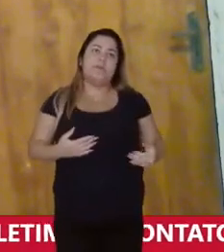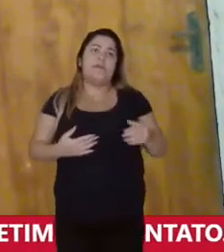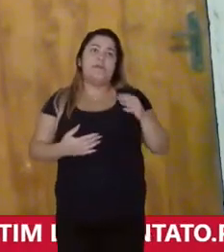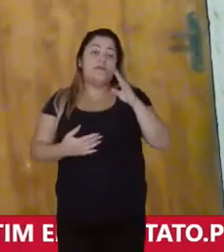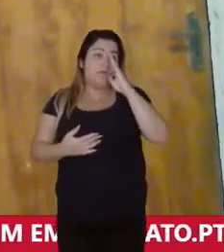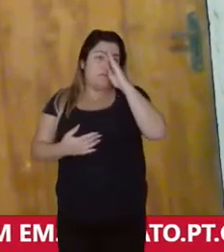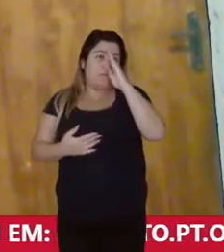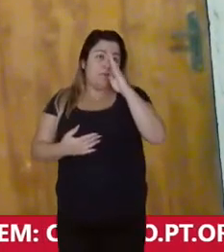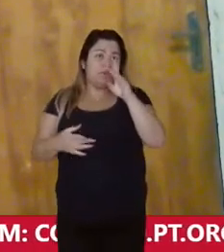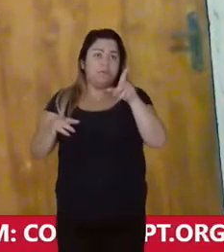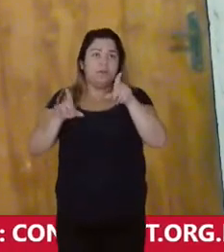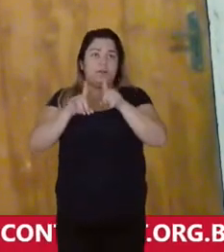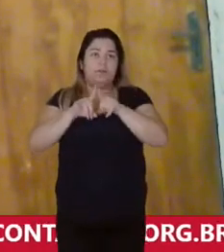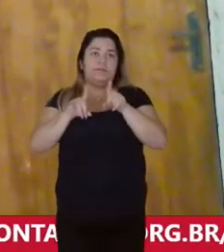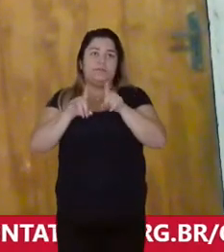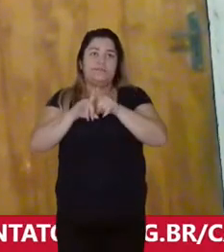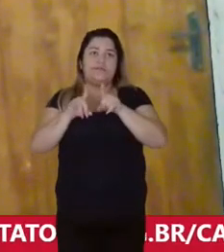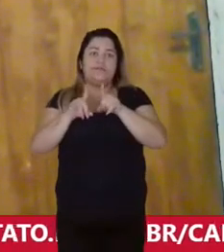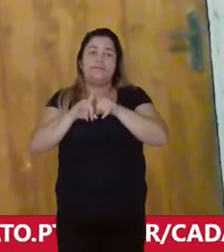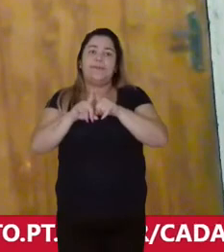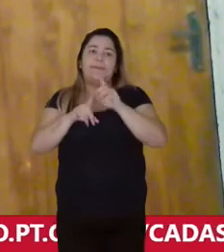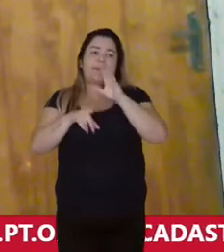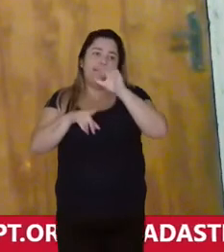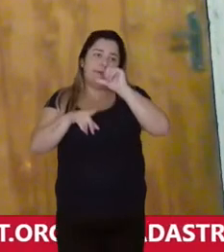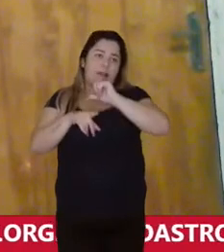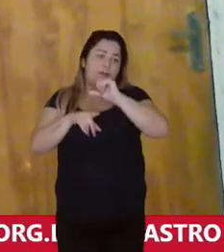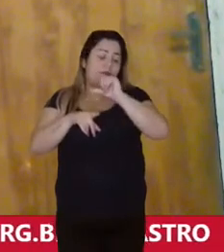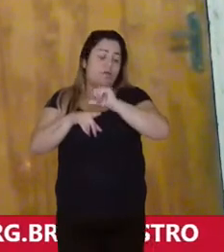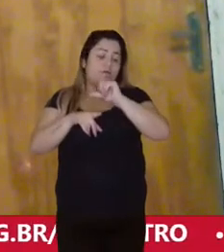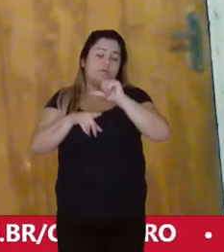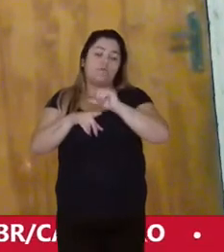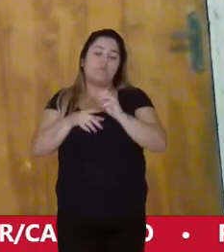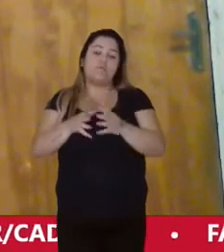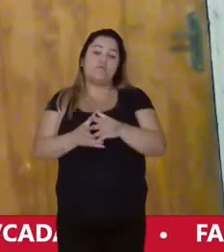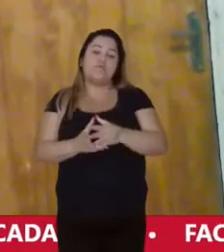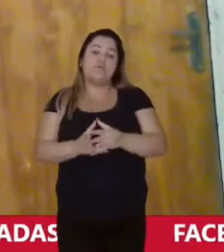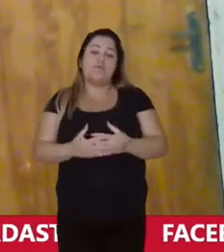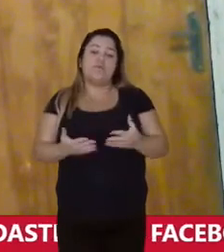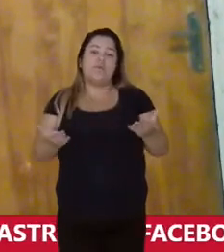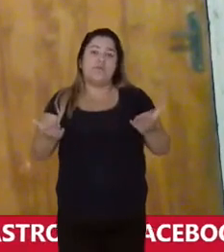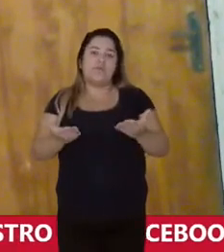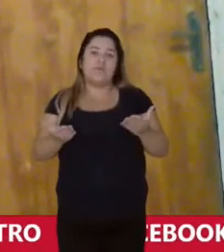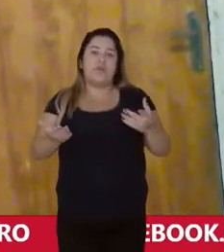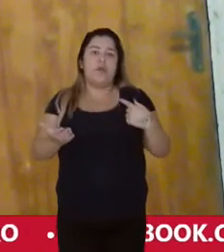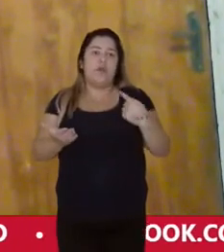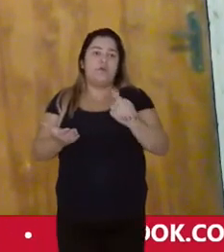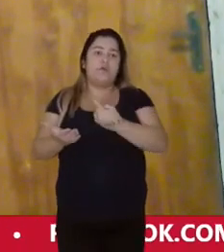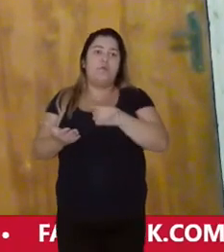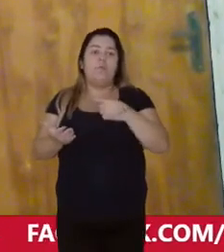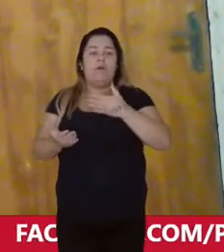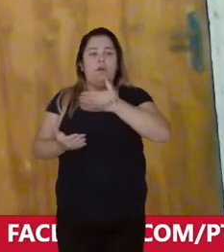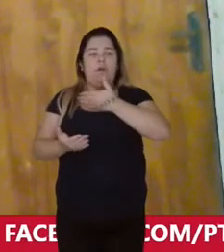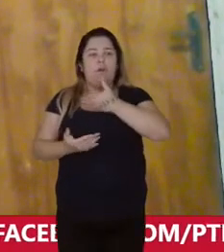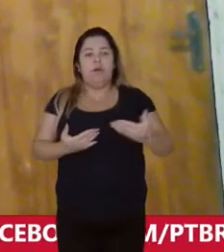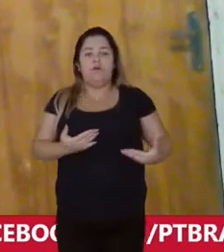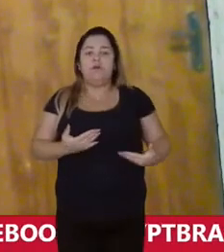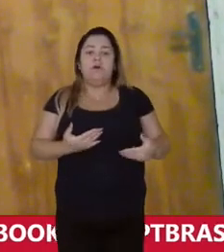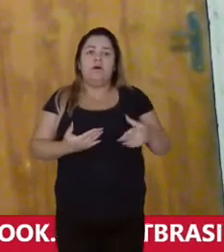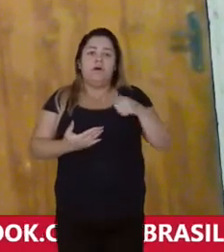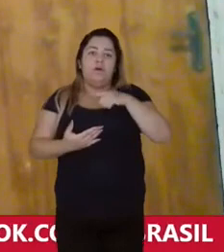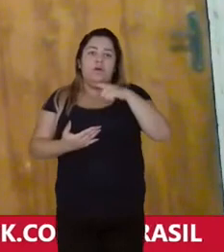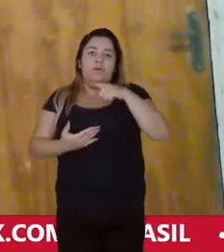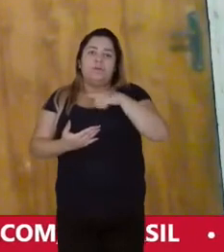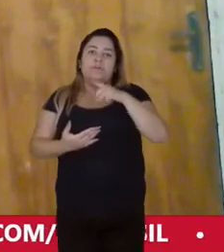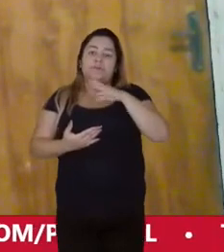isso piorou muito, né? E a gente vê aí que é um governo que tem como uma das